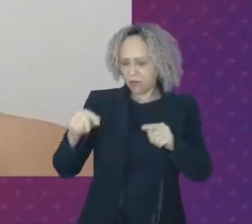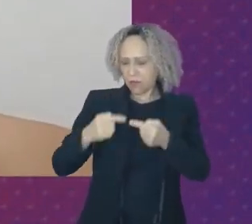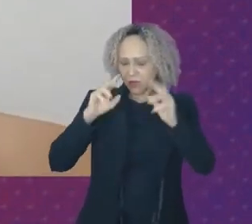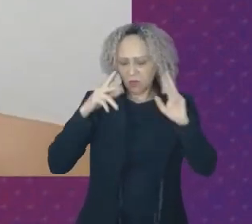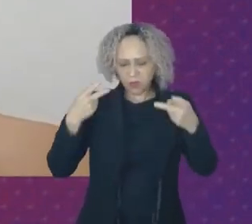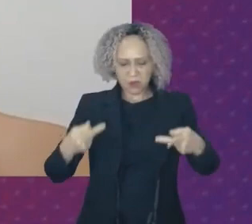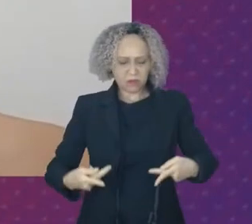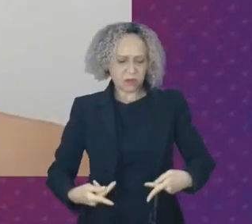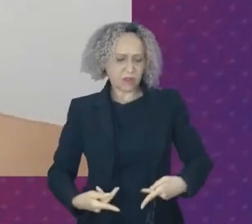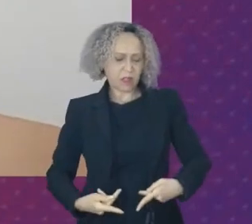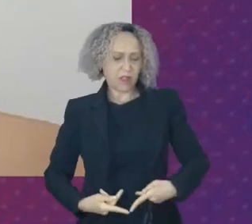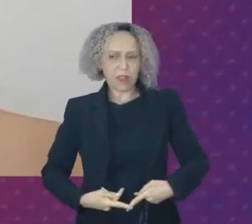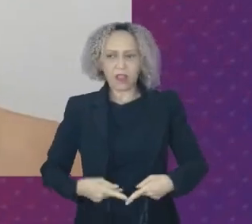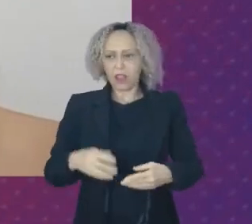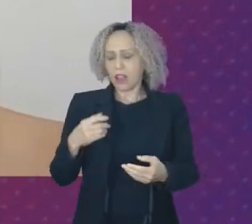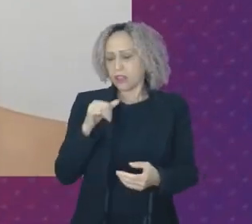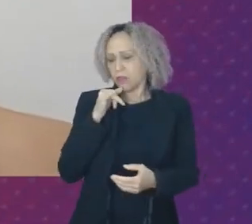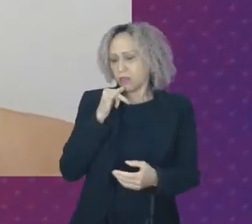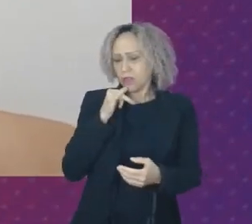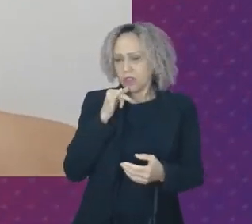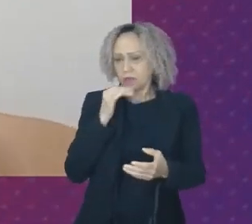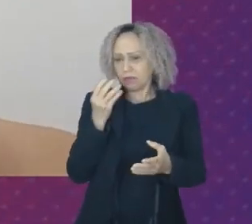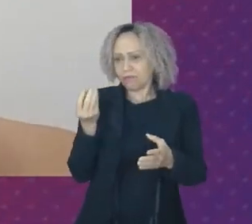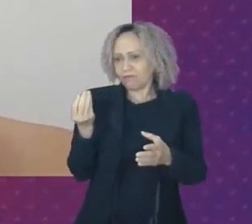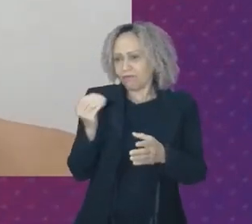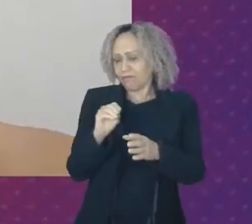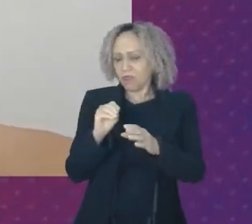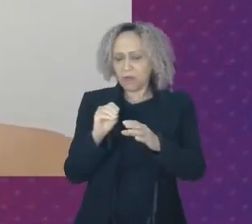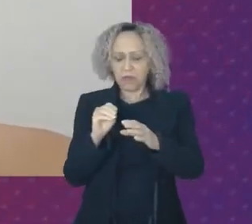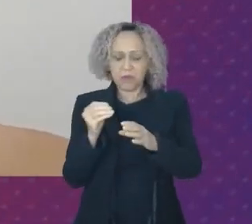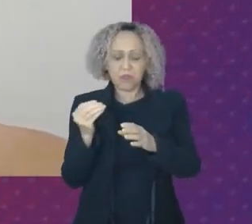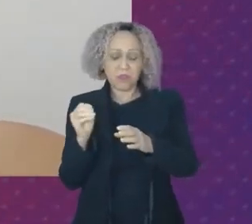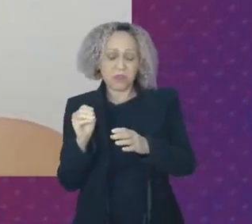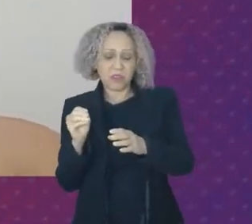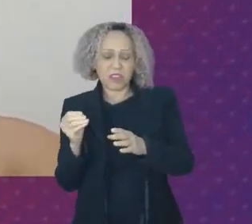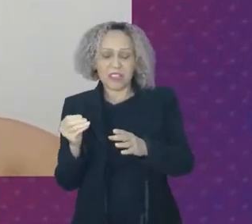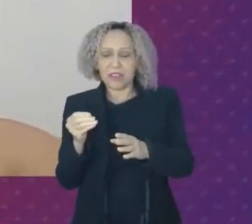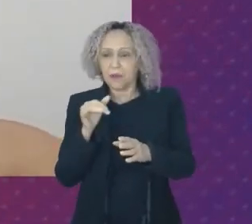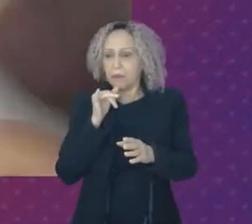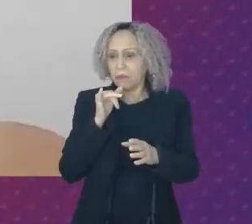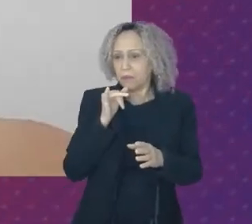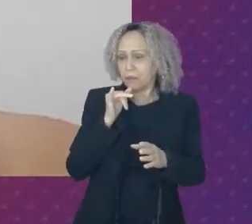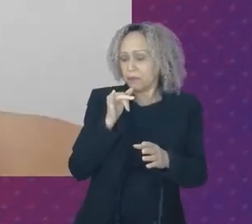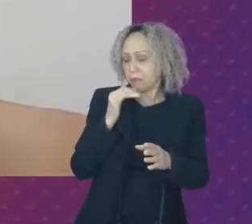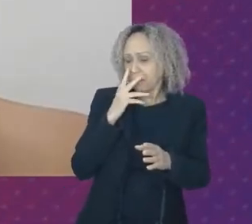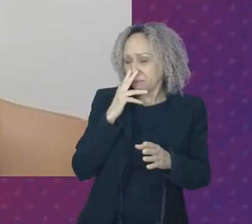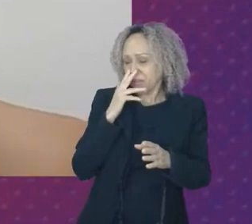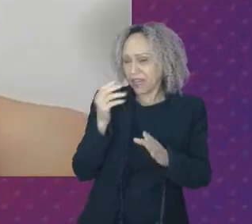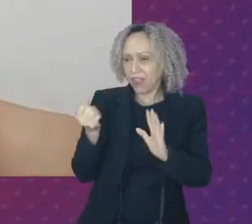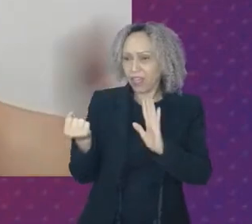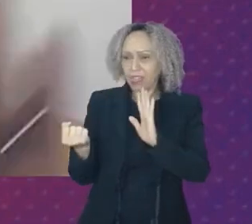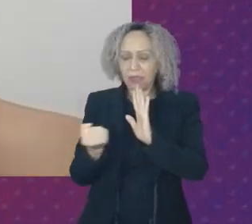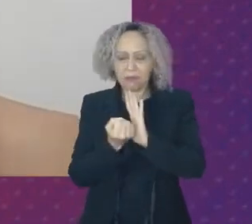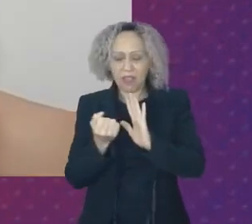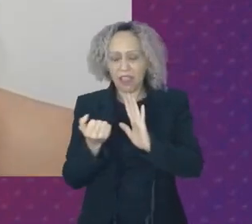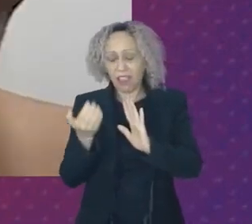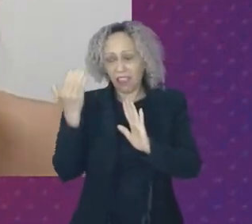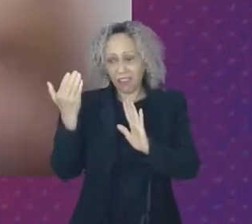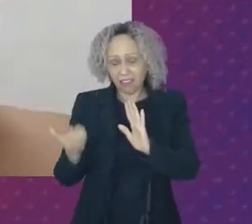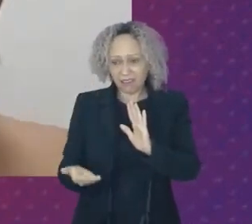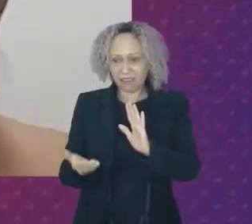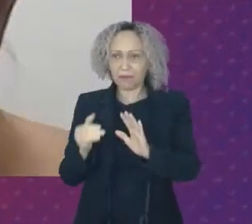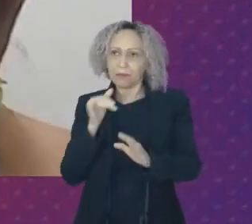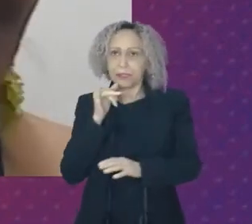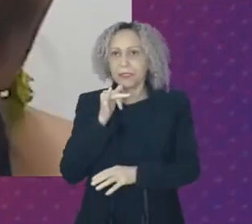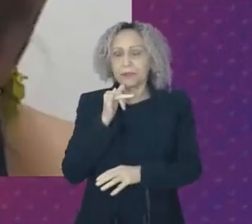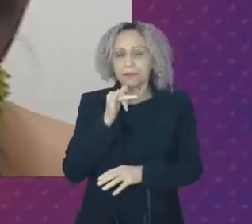Que a gente trata as pessoas assim, como se fossem marcas. A gente olha para alguém e faz, olha só, a Benedita da Silva. A